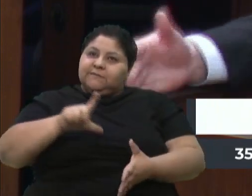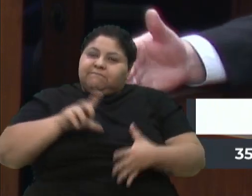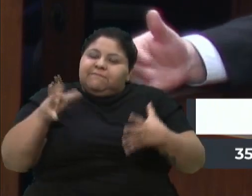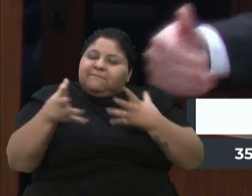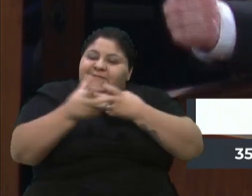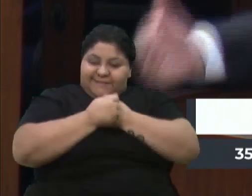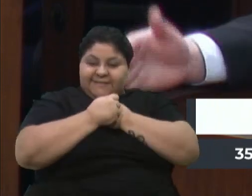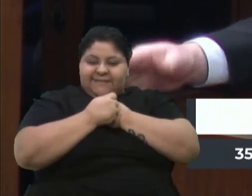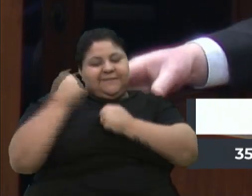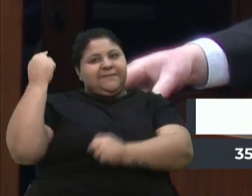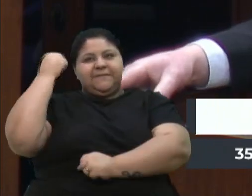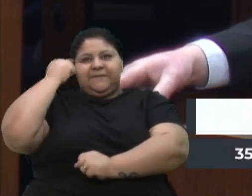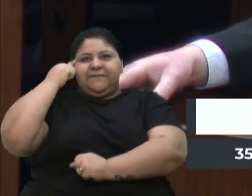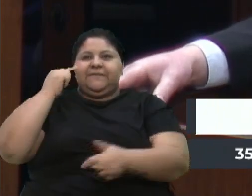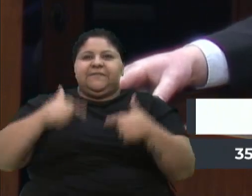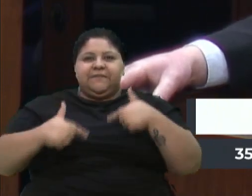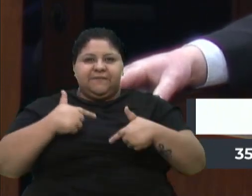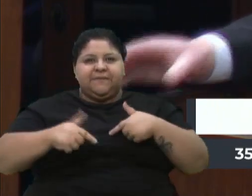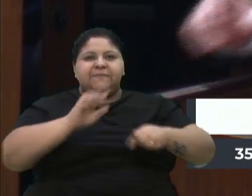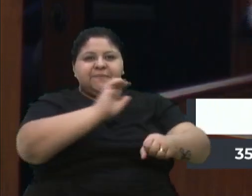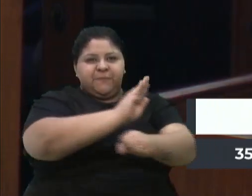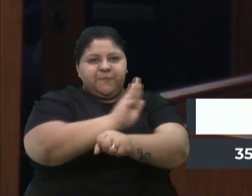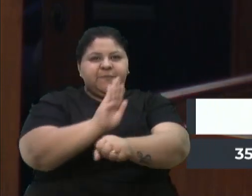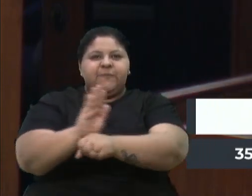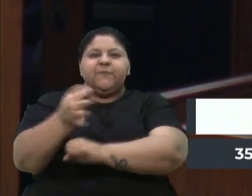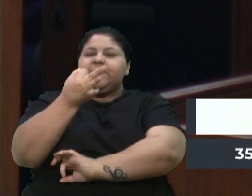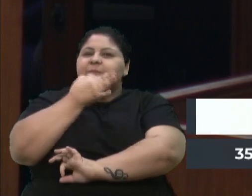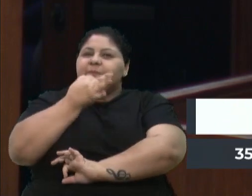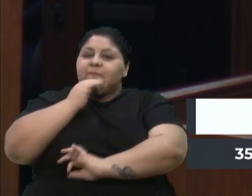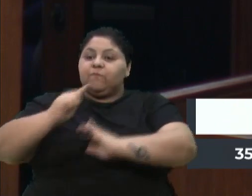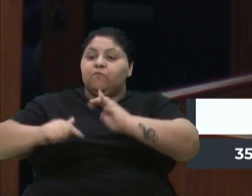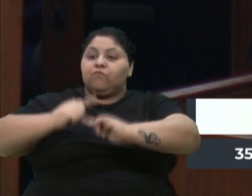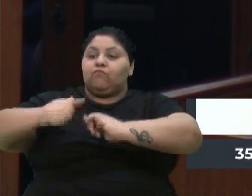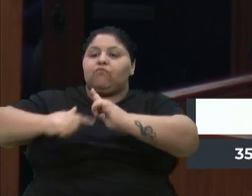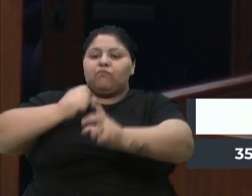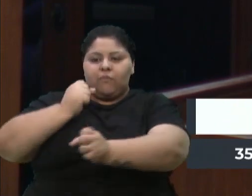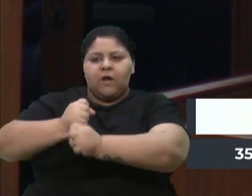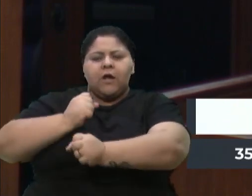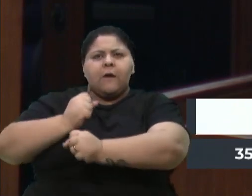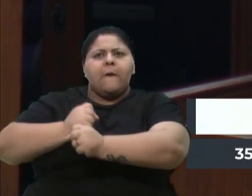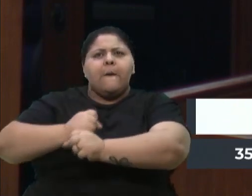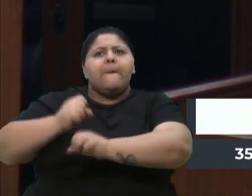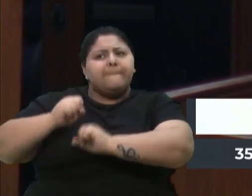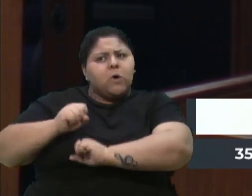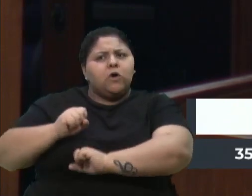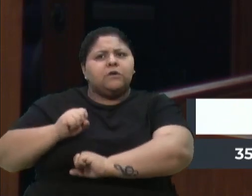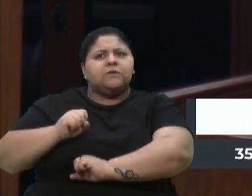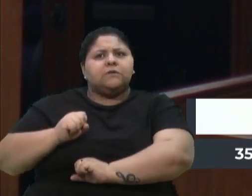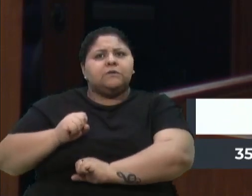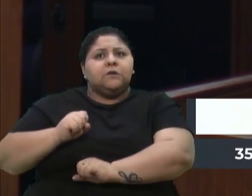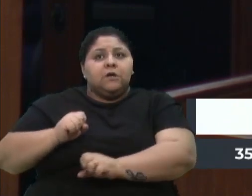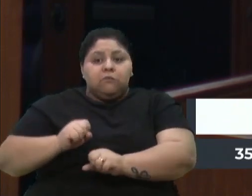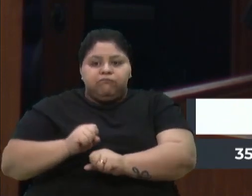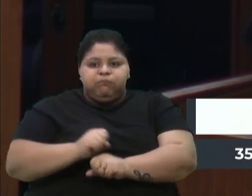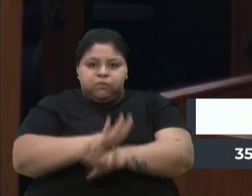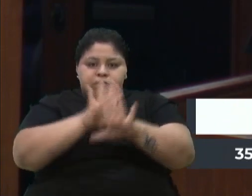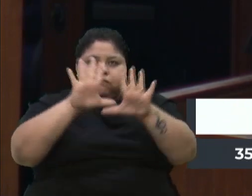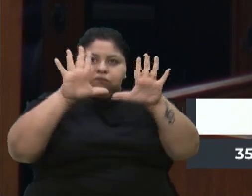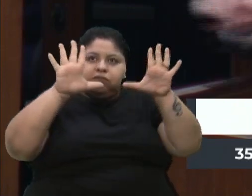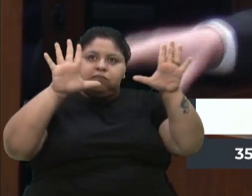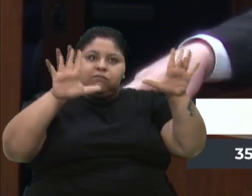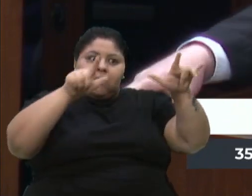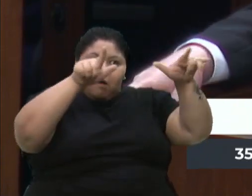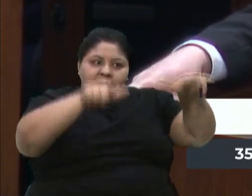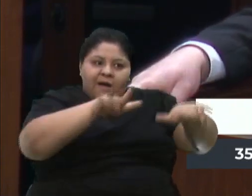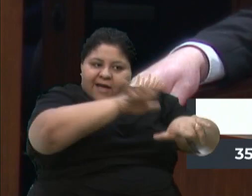tem trabalhado, tem ajudado, e Caxias do Sul, nos próximos anos, vocês podem ter certeza que vai explodir ainda mais na área do